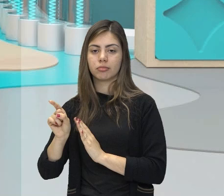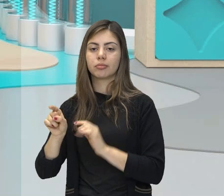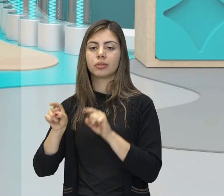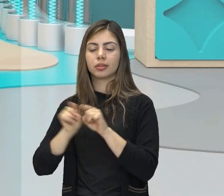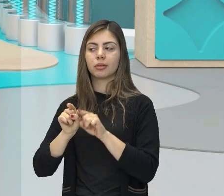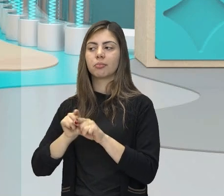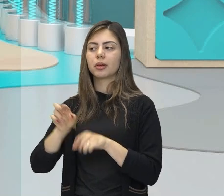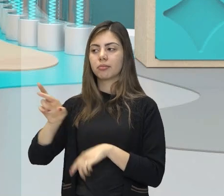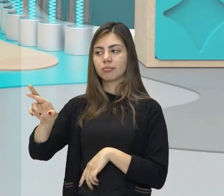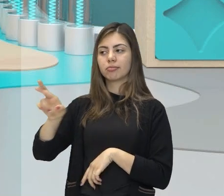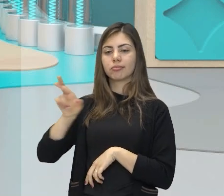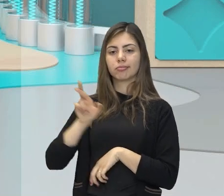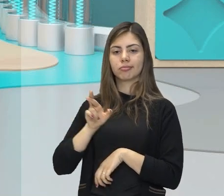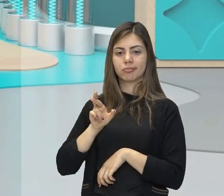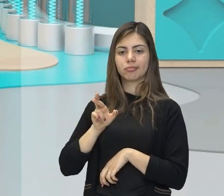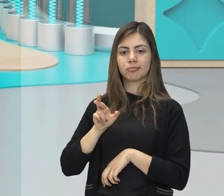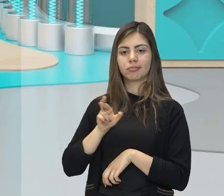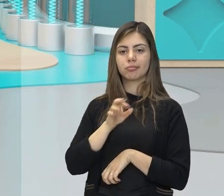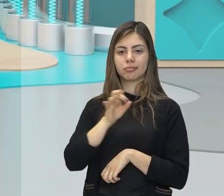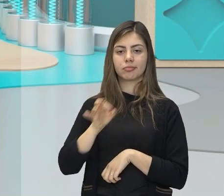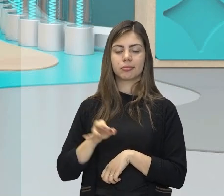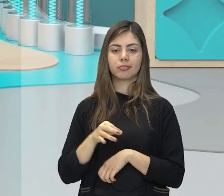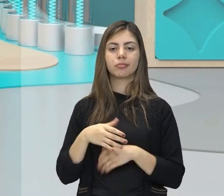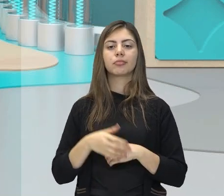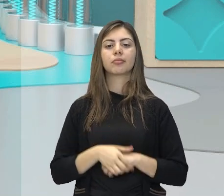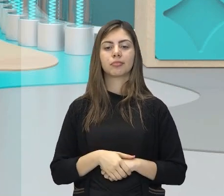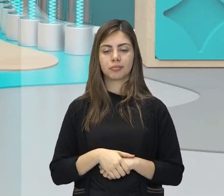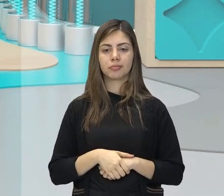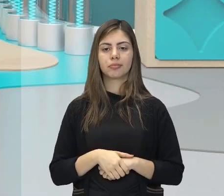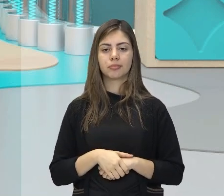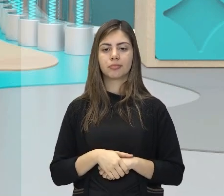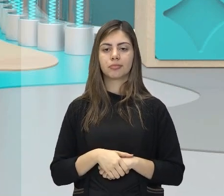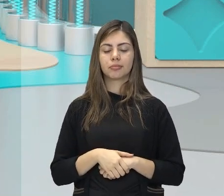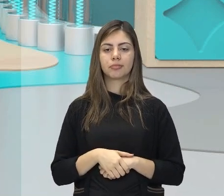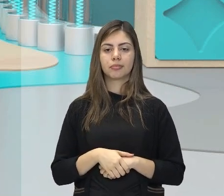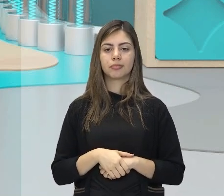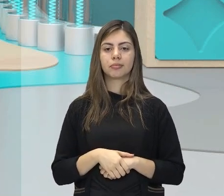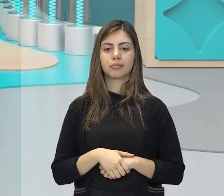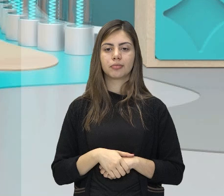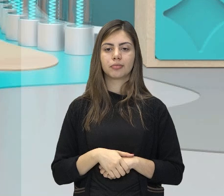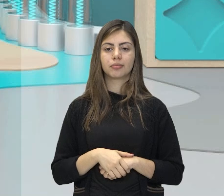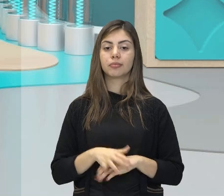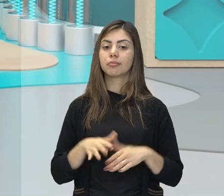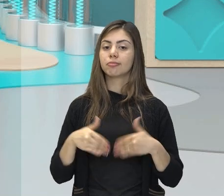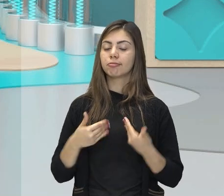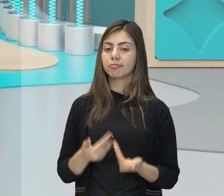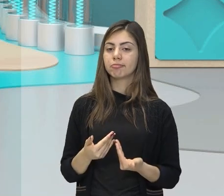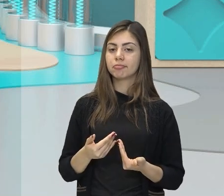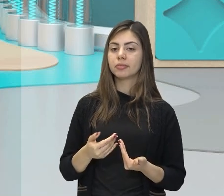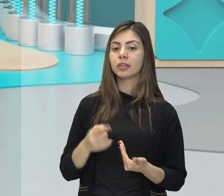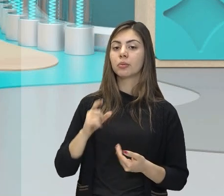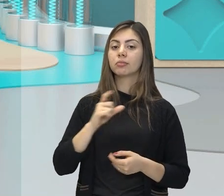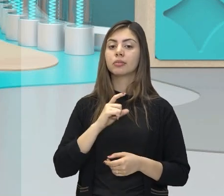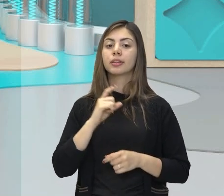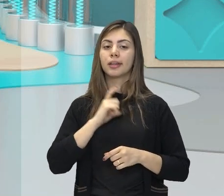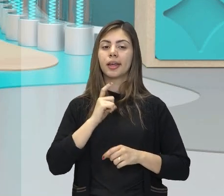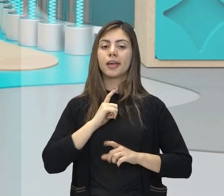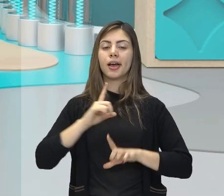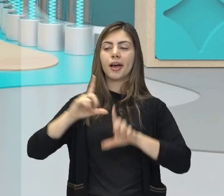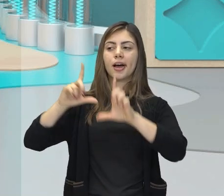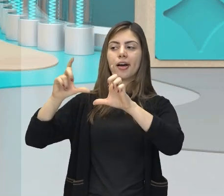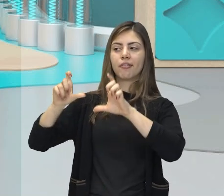a resposta que a entrevistada deu para a entrevistadora. E ali a foto da